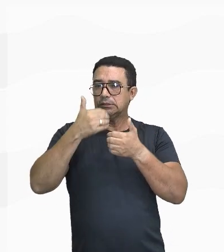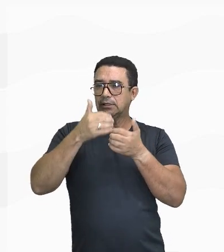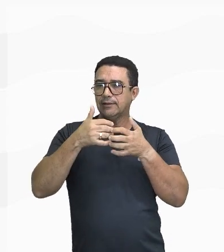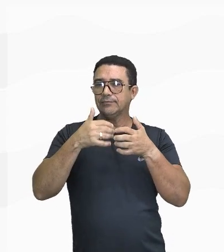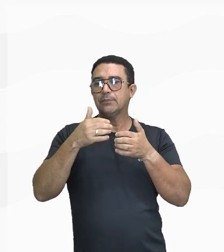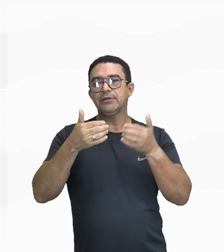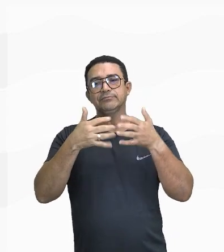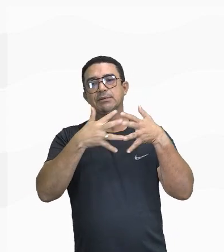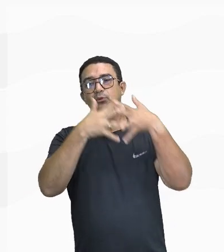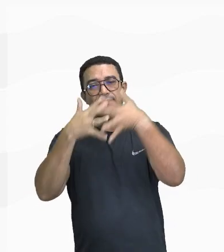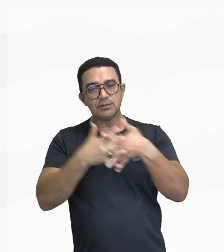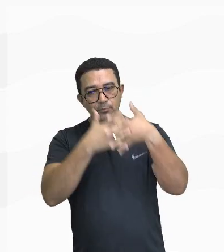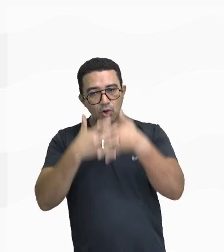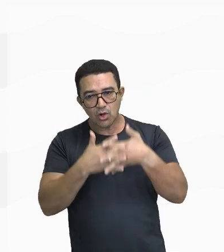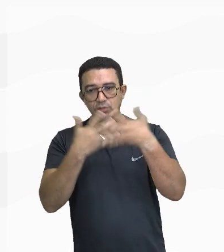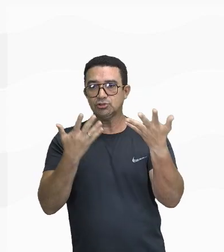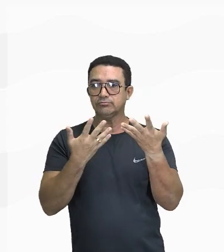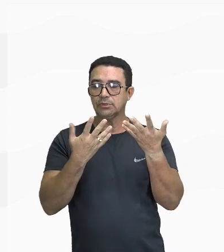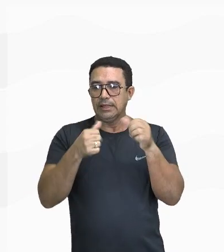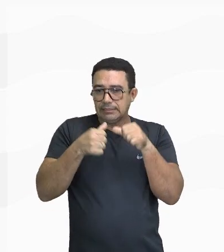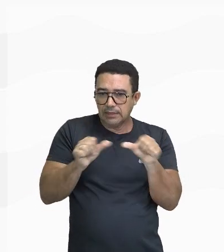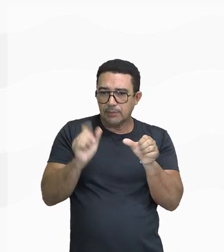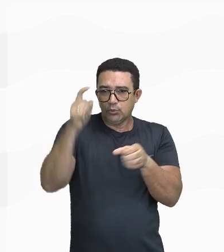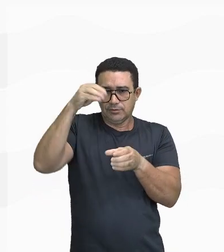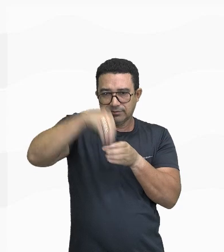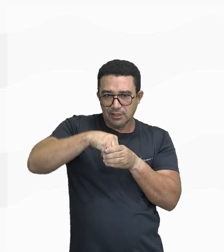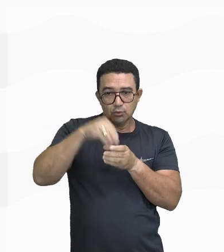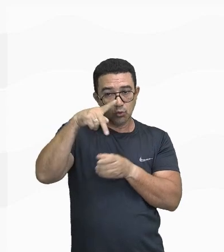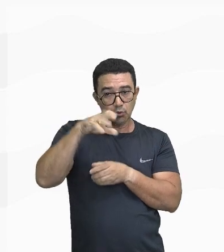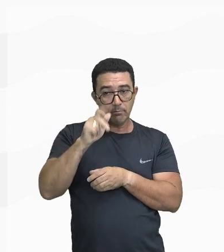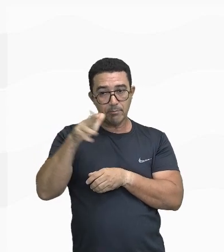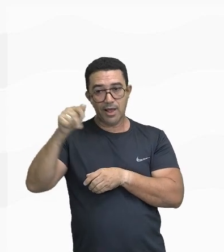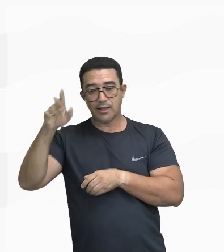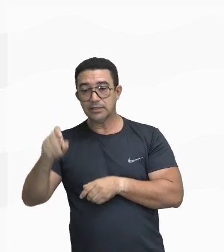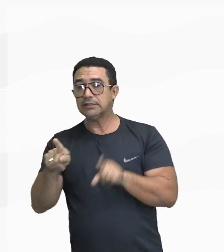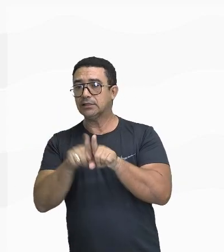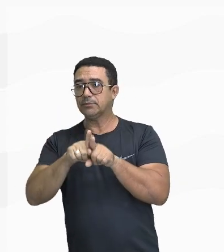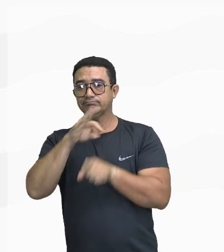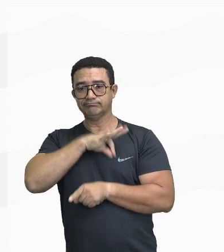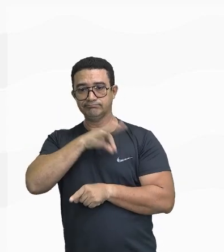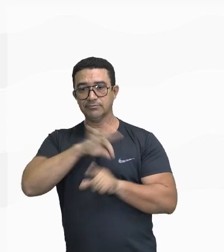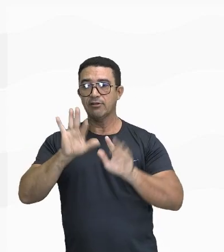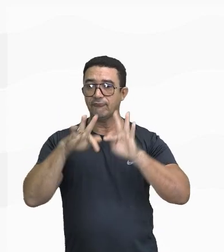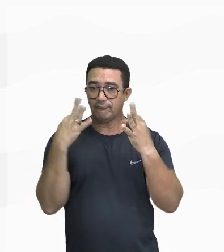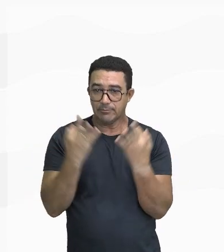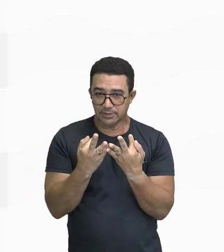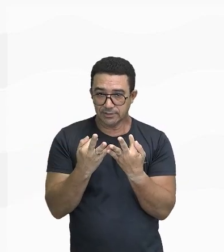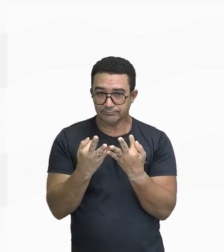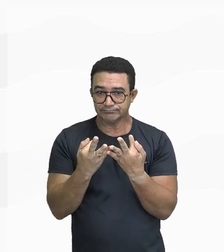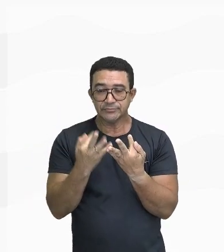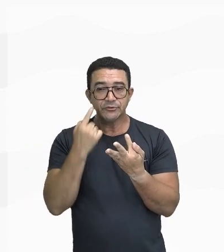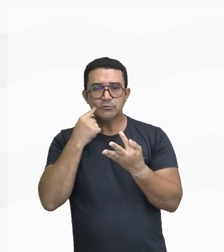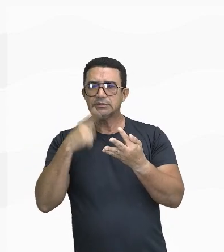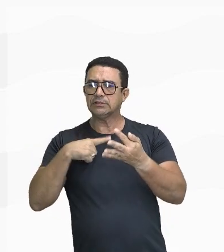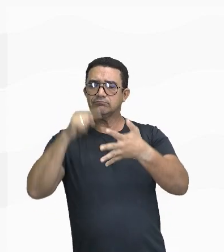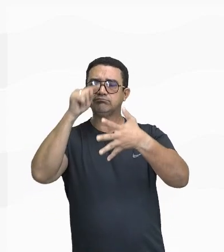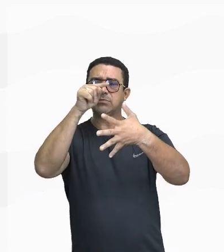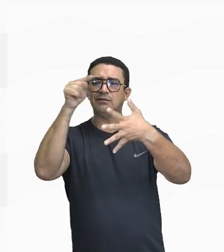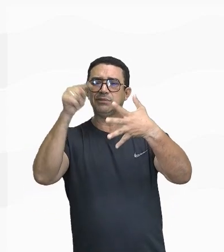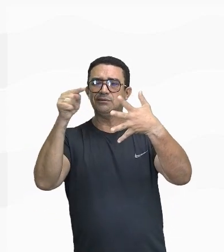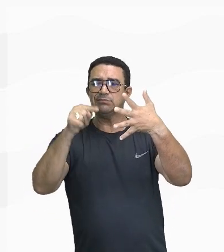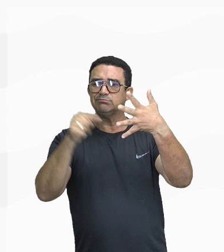tempo de permanência no parque e renda familiar mensal. Vejam que nós temos várias variáveis